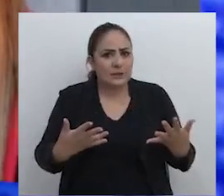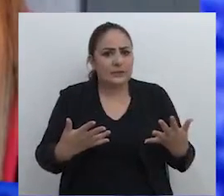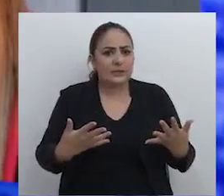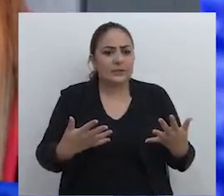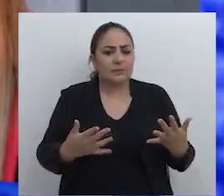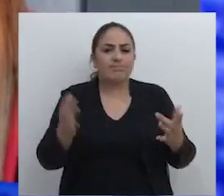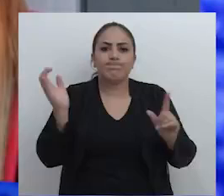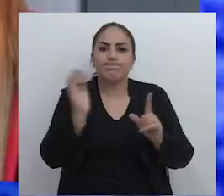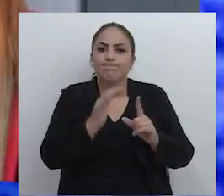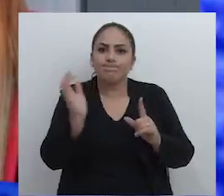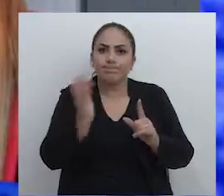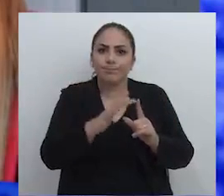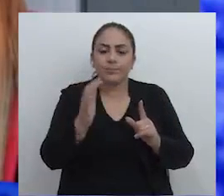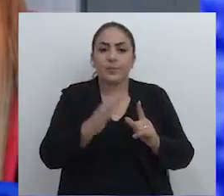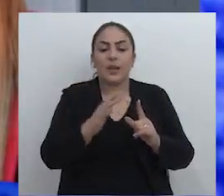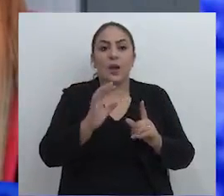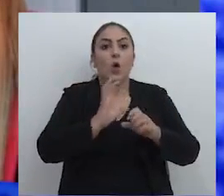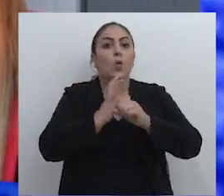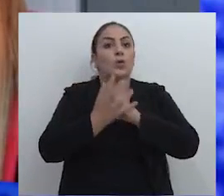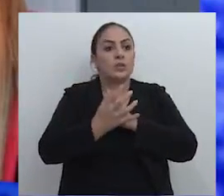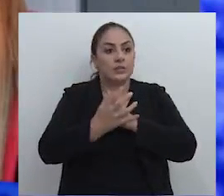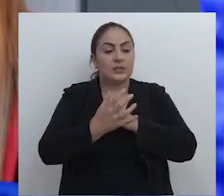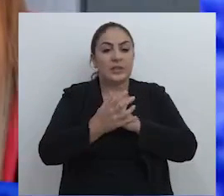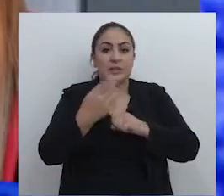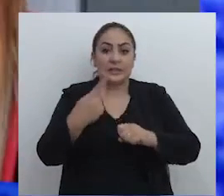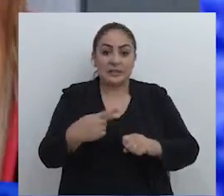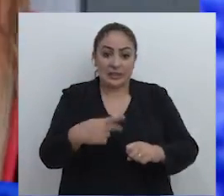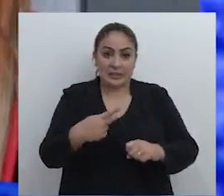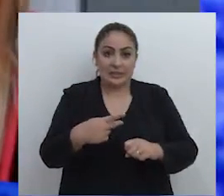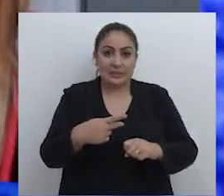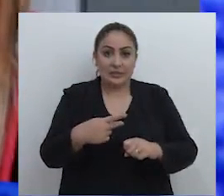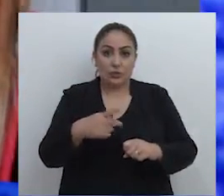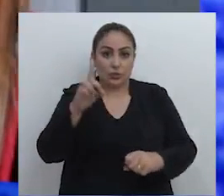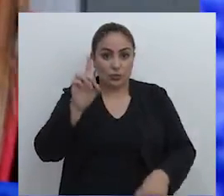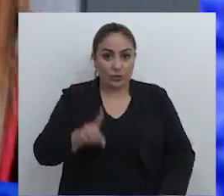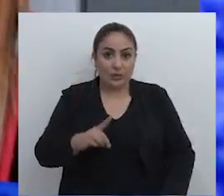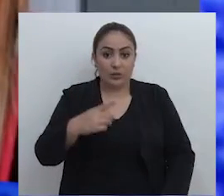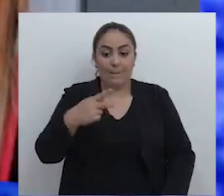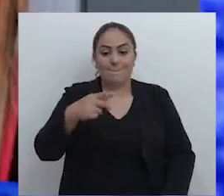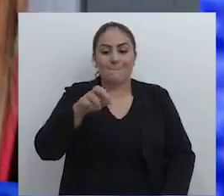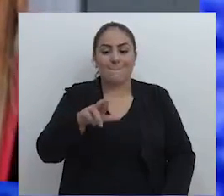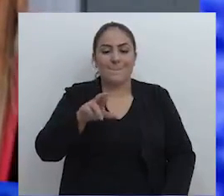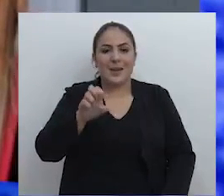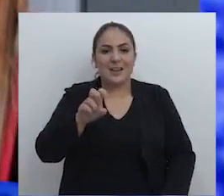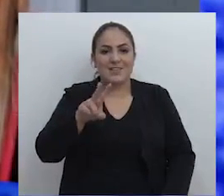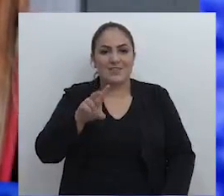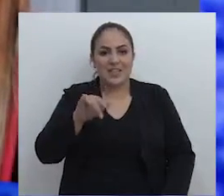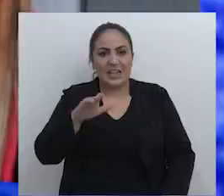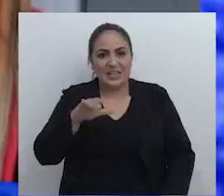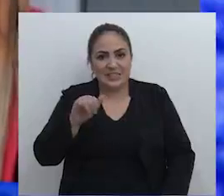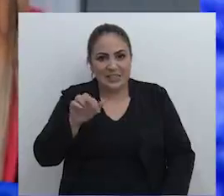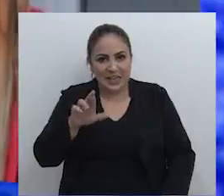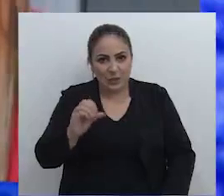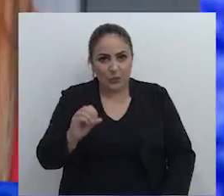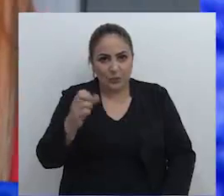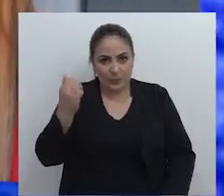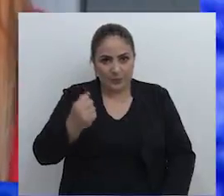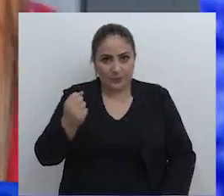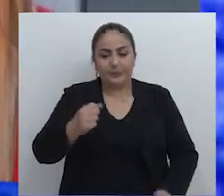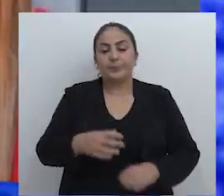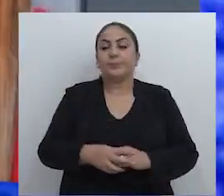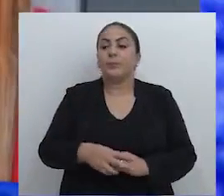os reflexos da Covid-19, né, dessa pandemia no direito previdenciário? Então,